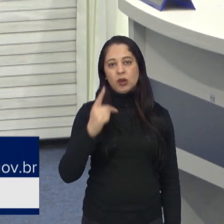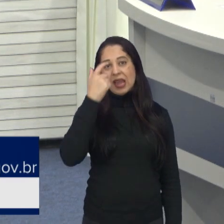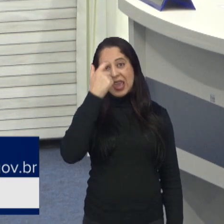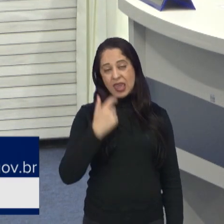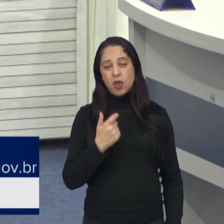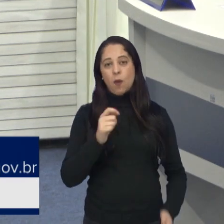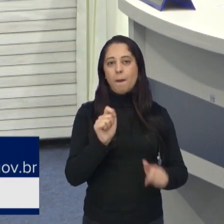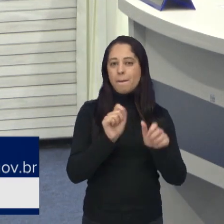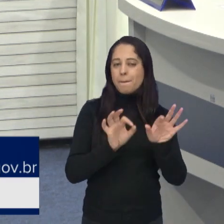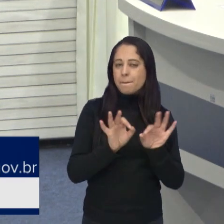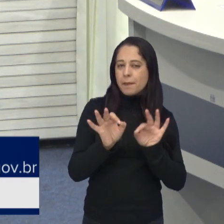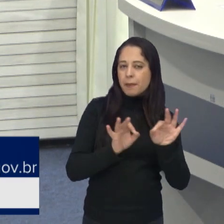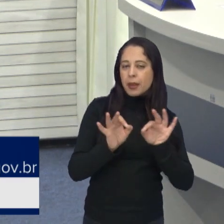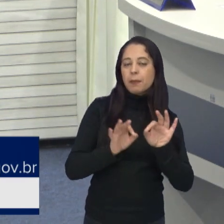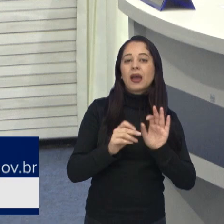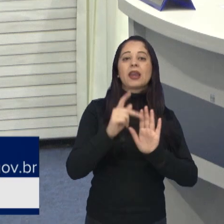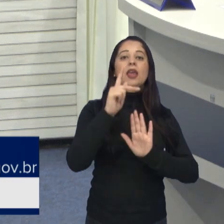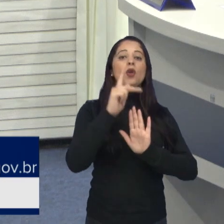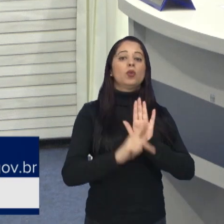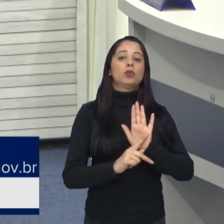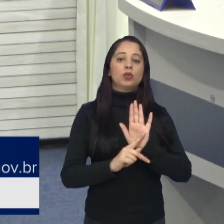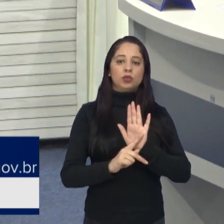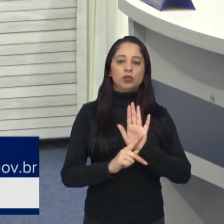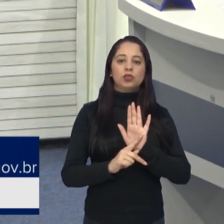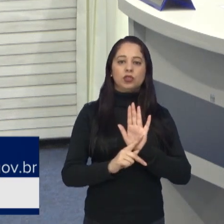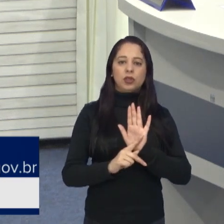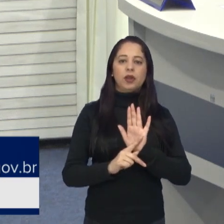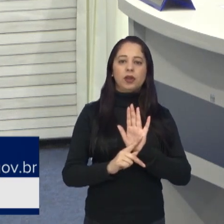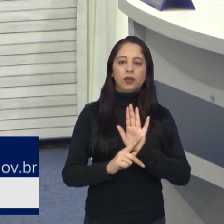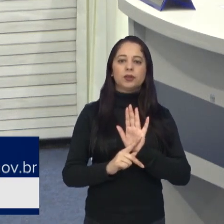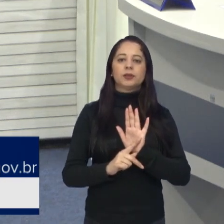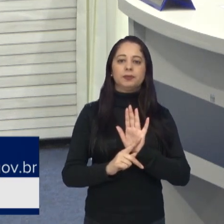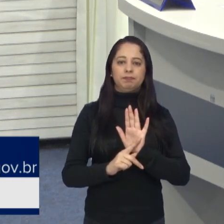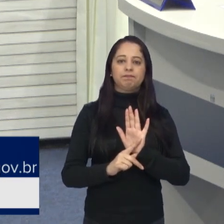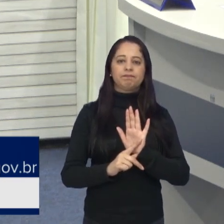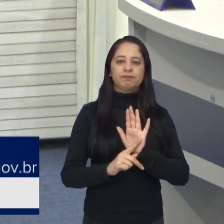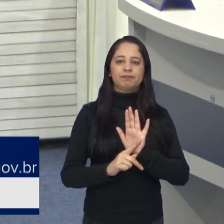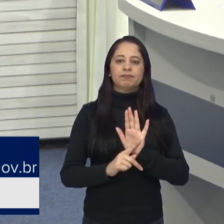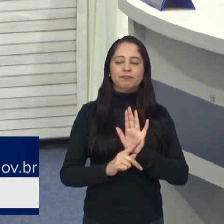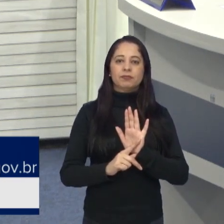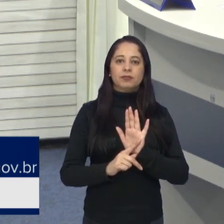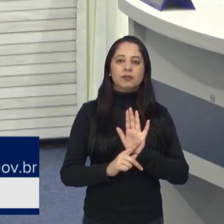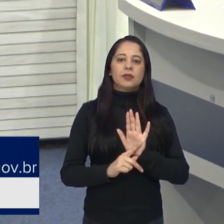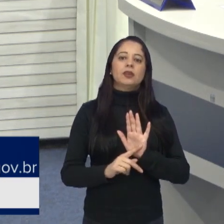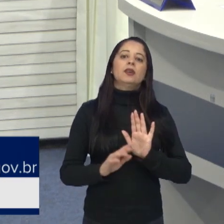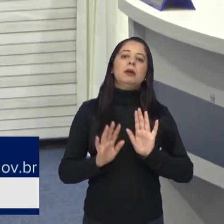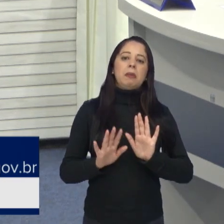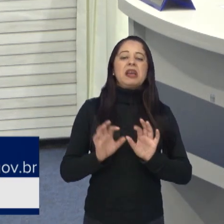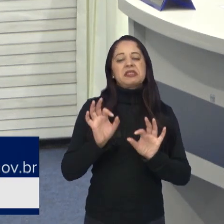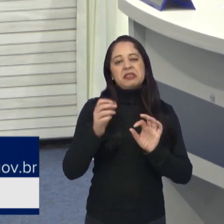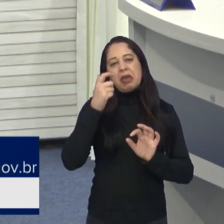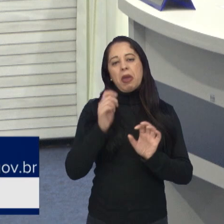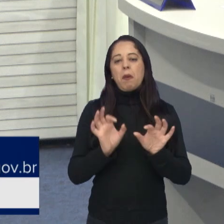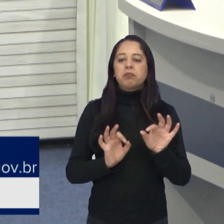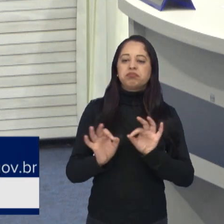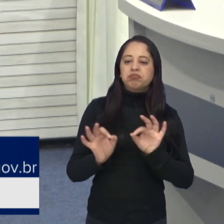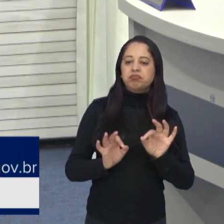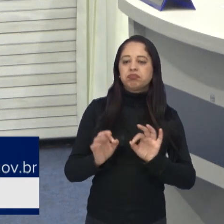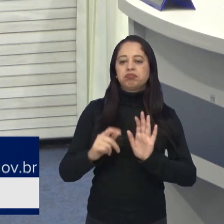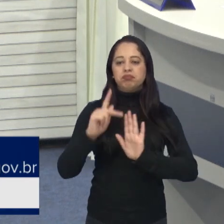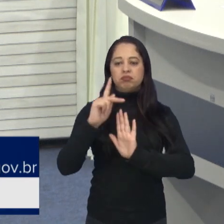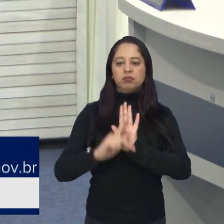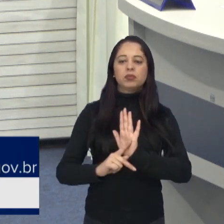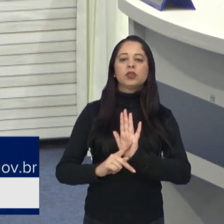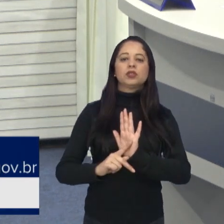um projeto de proposta de anistia, mesmo sabendo que o assunto não é do Legislativo, mas como um provocativo